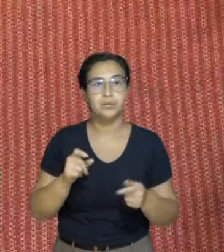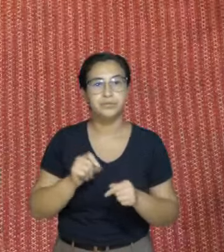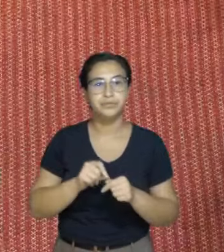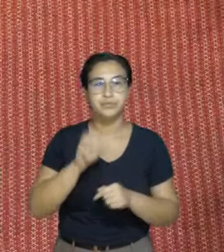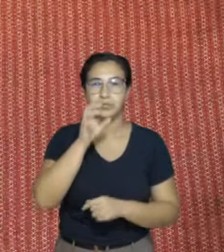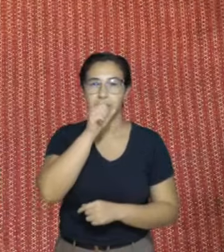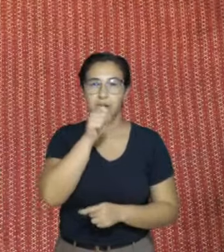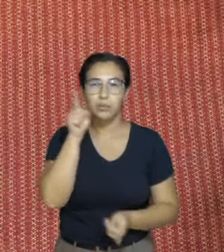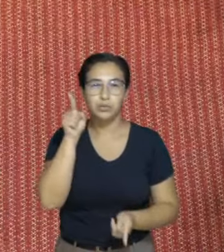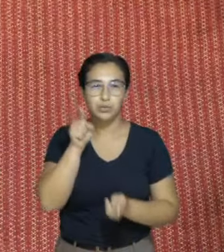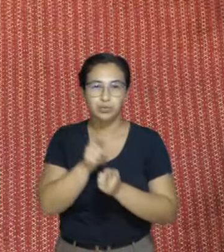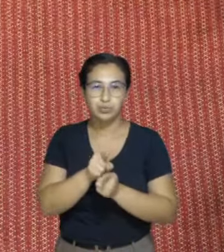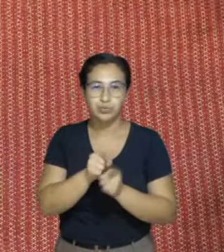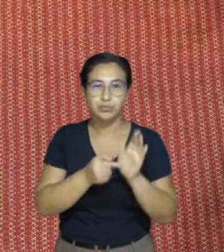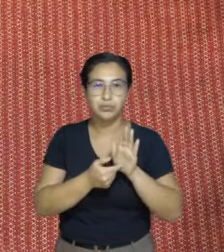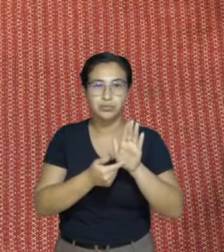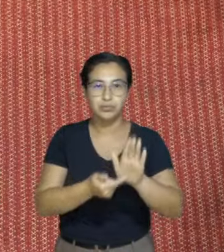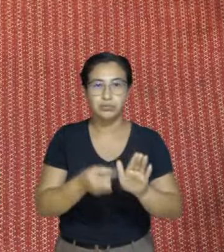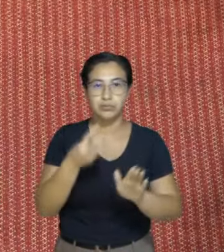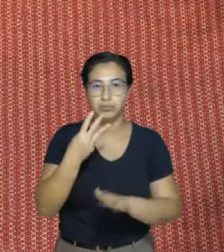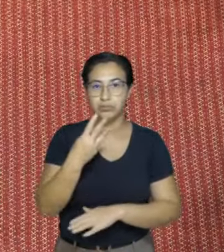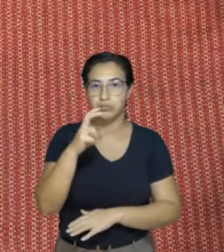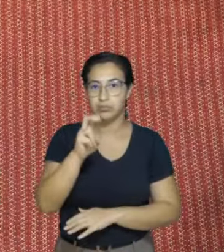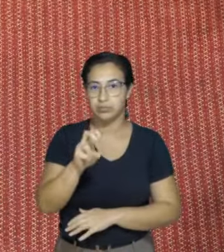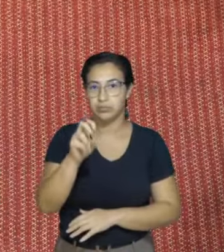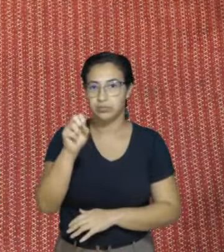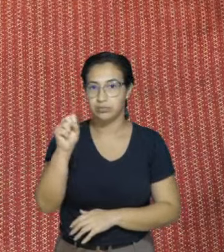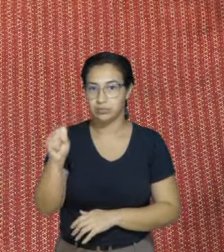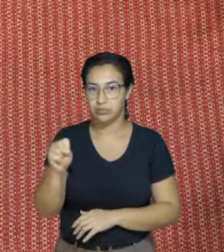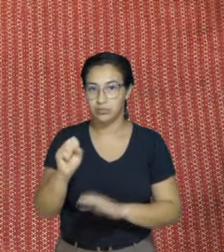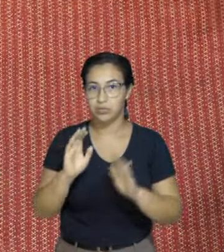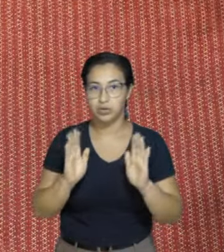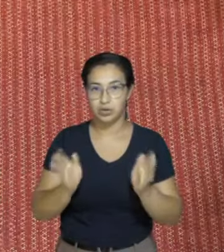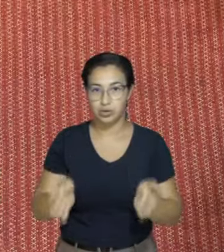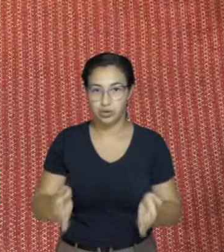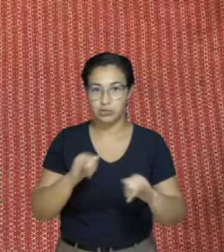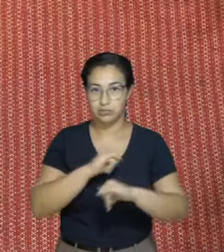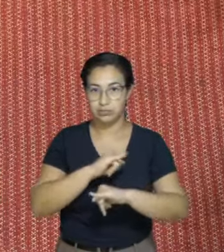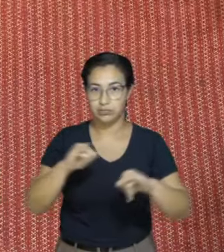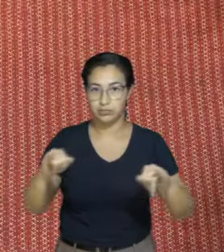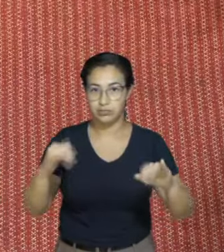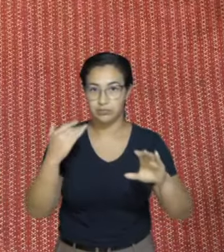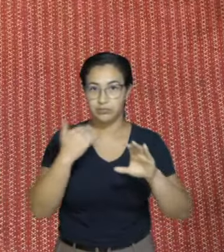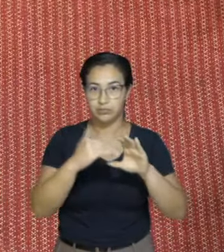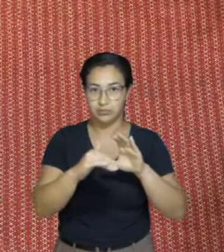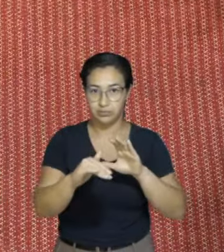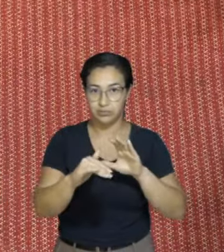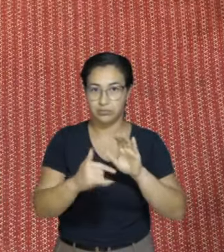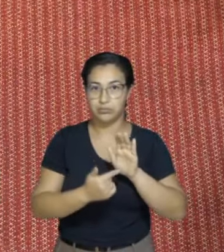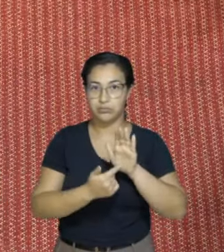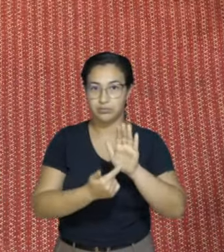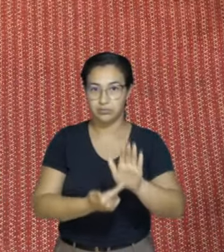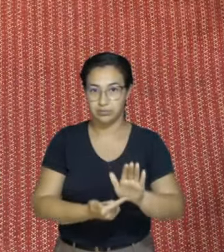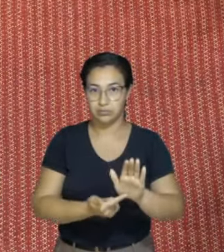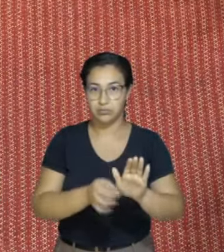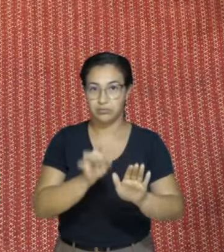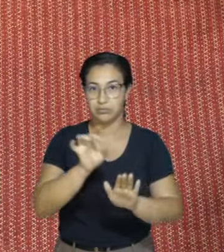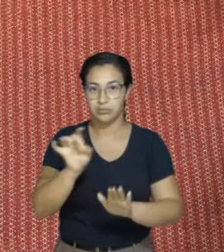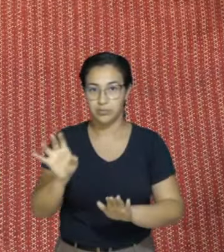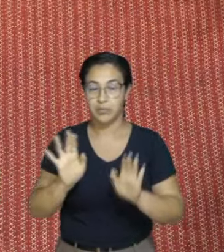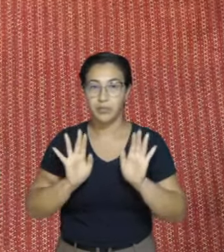relato da indicação 358, que você comunica o encaminhamento, então, para os destinatários, mas queria fazer